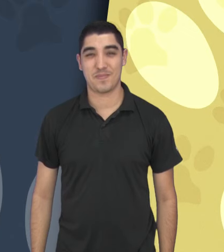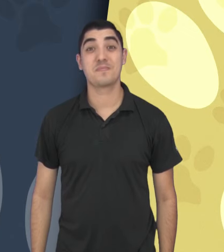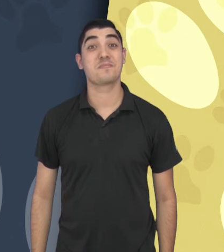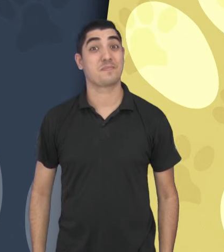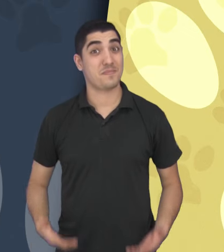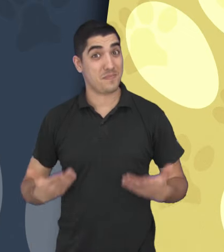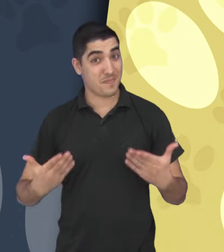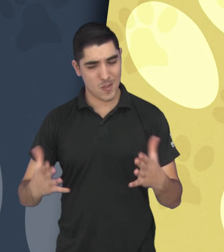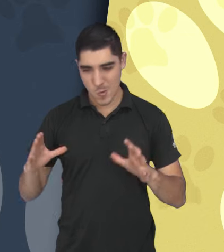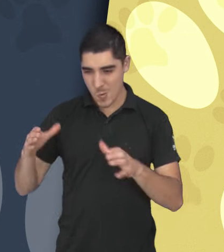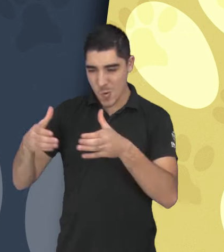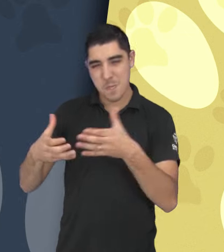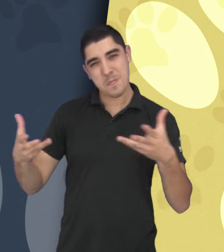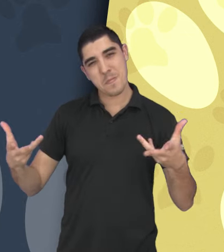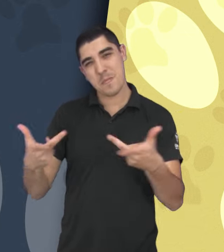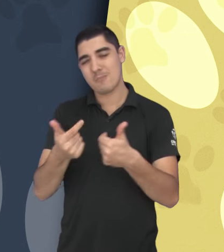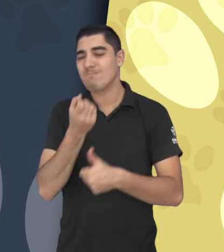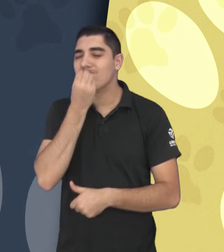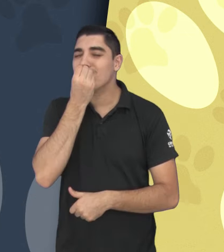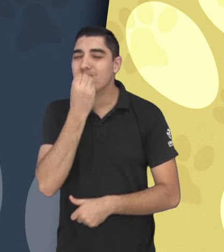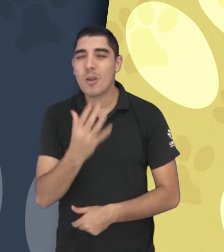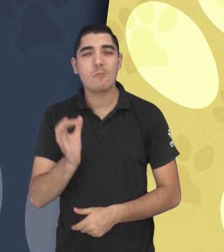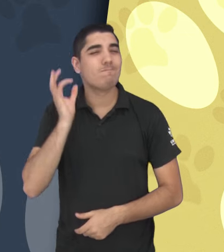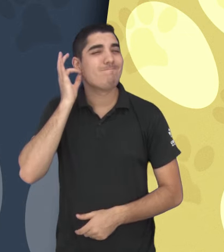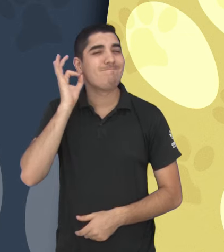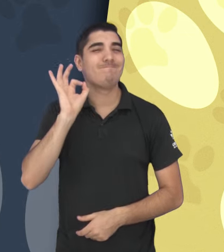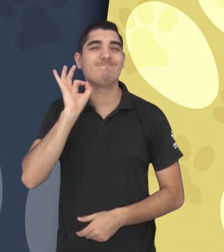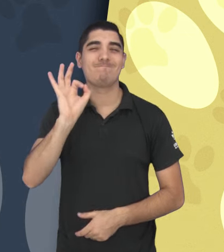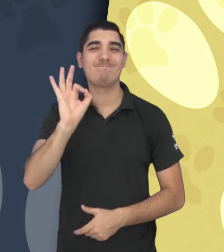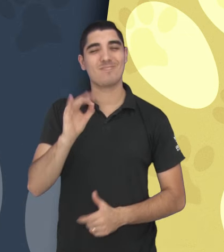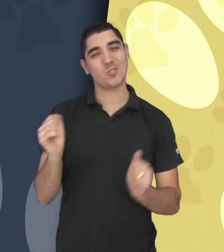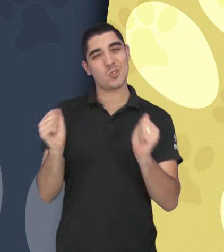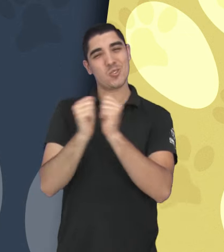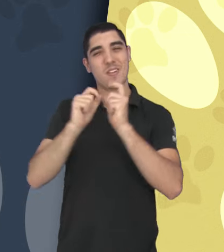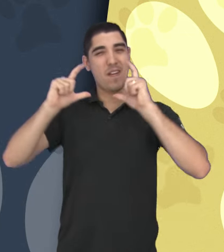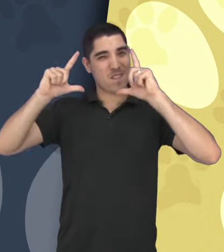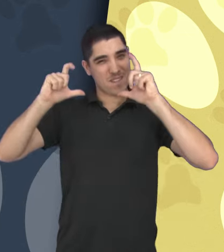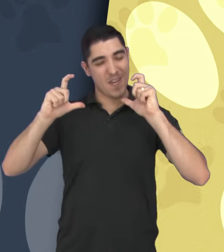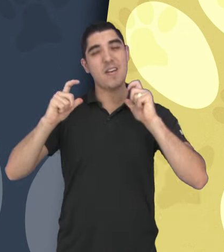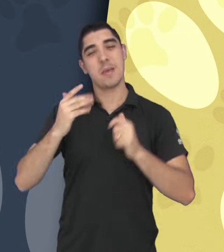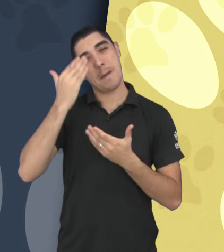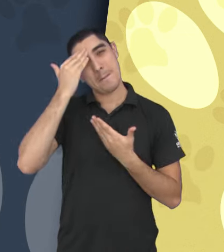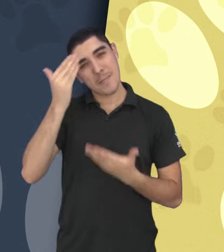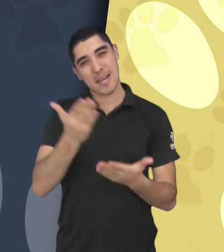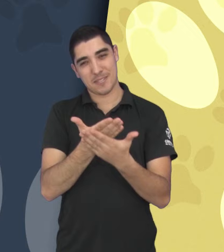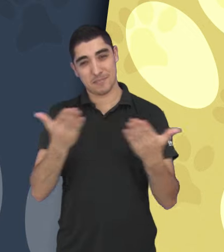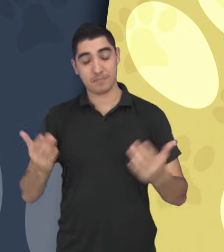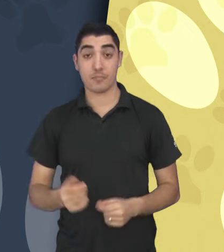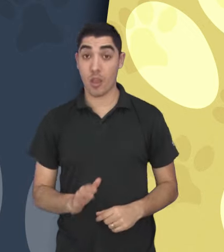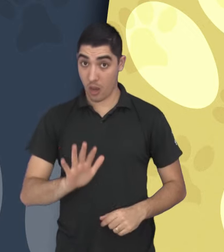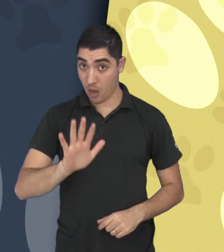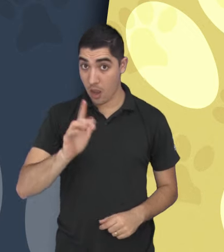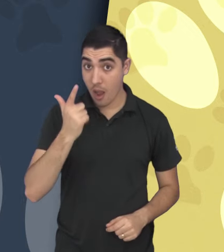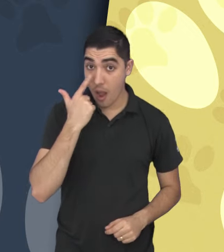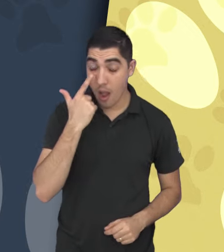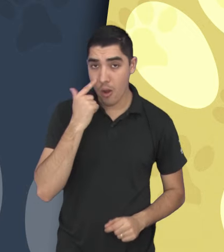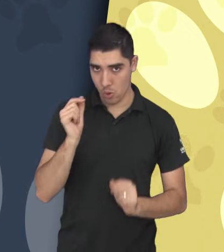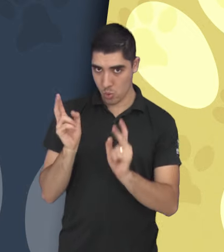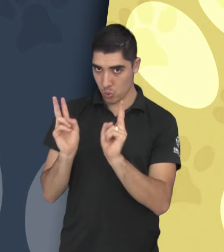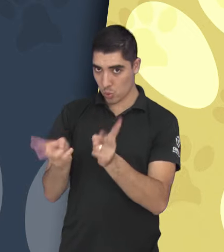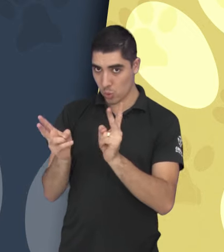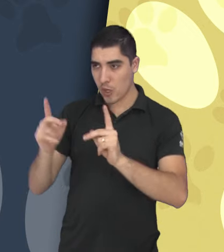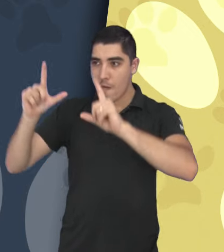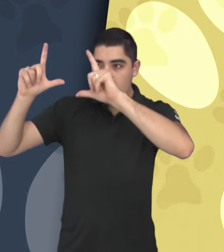Xiii. E turminha boa, foi bom demais ter a foto de vocês aqui na nossa galeria, viu, gente? Muito obrigado. Agora, seguindo com